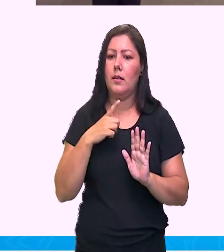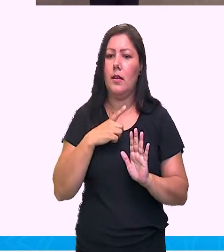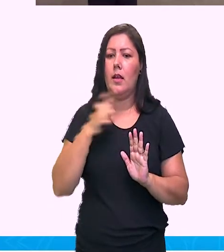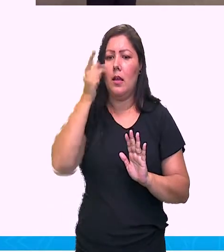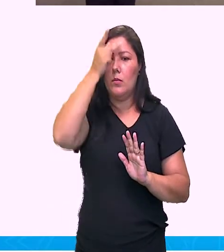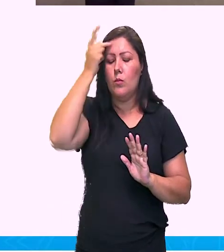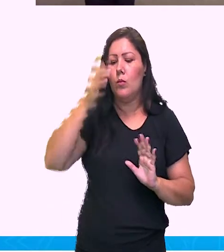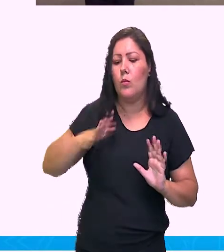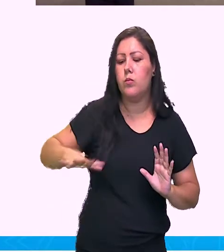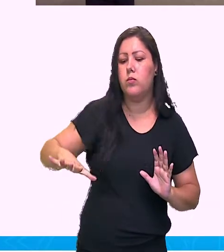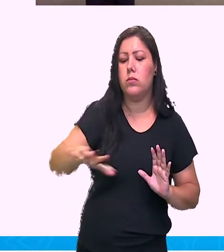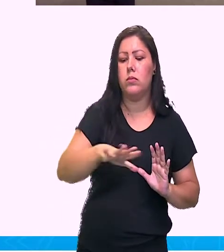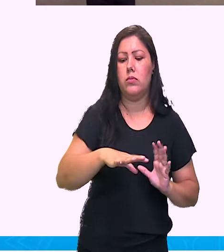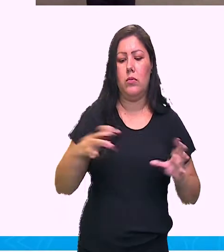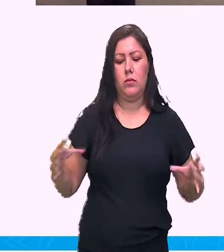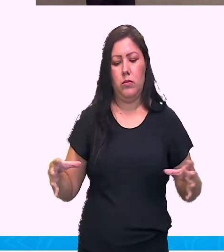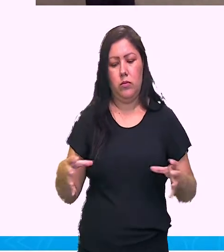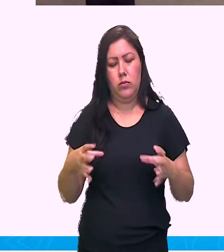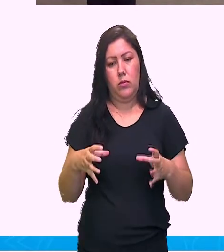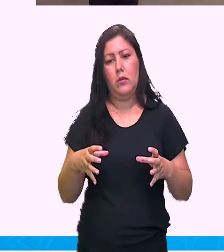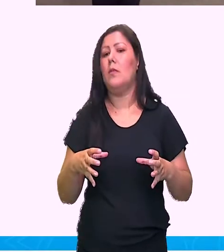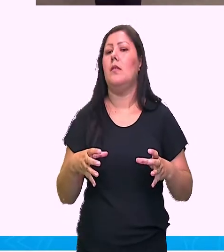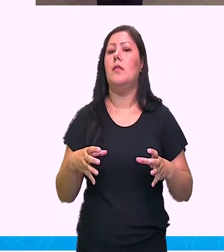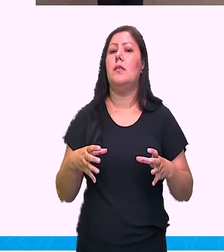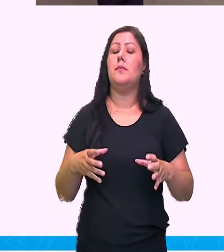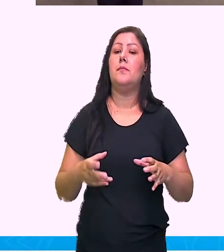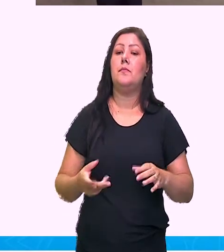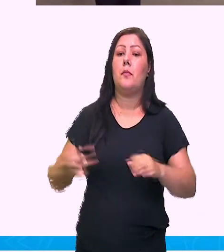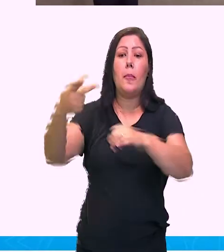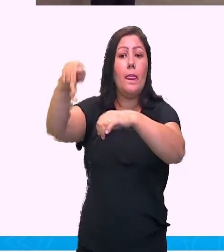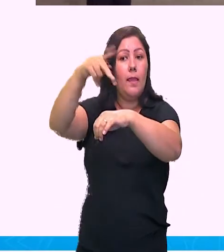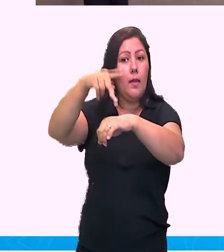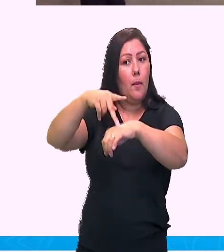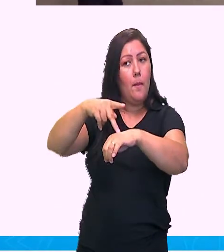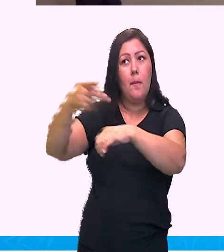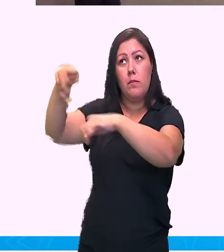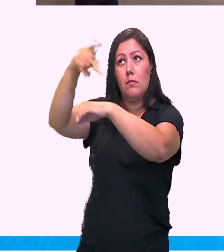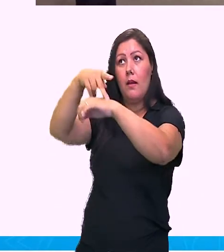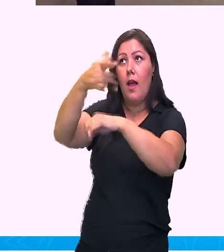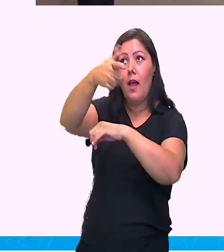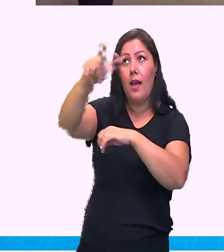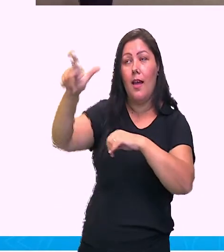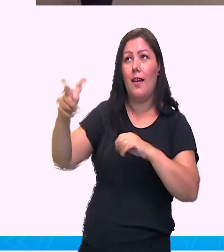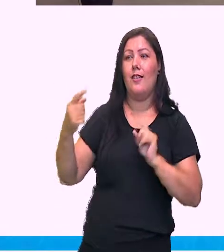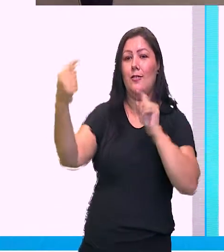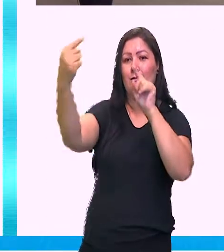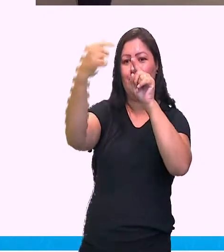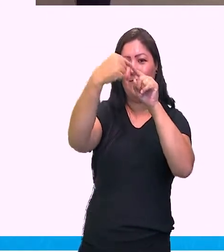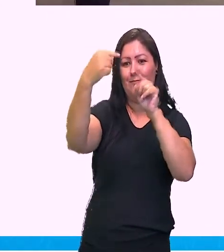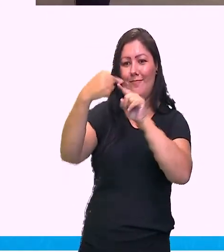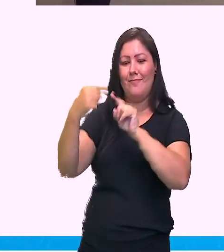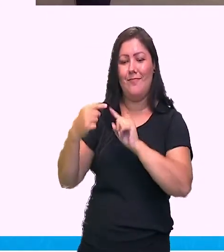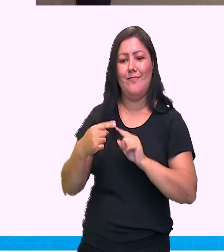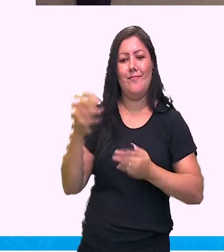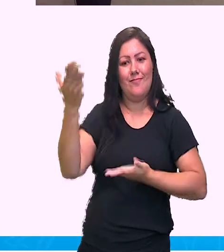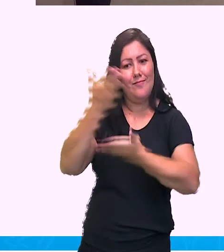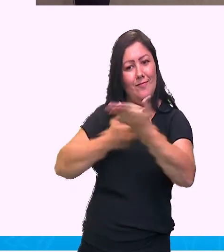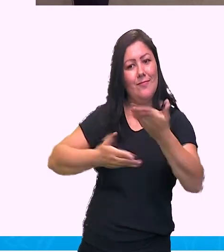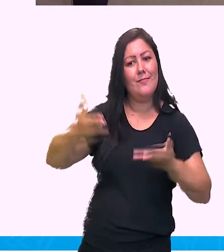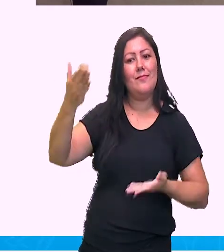isolados dos outros países. E aí vamos entender um pouquinho essas relações.